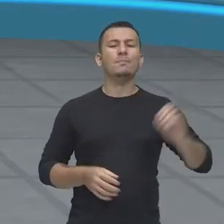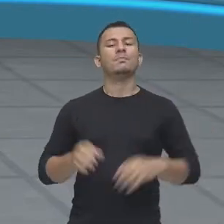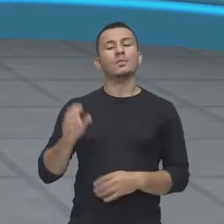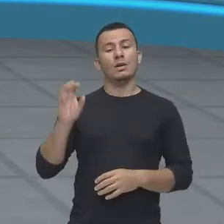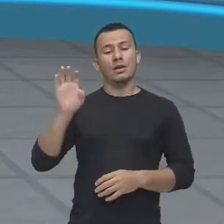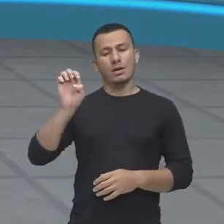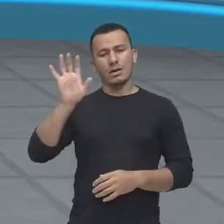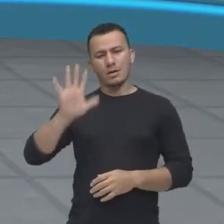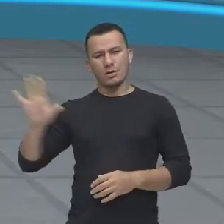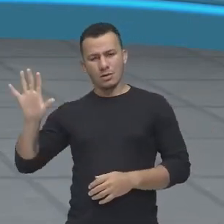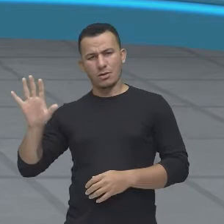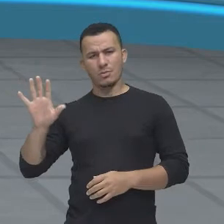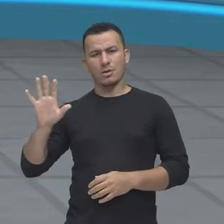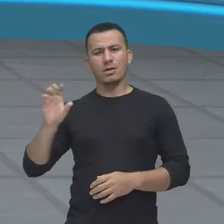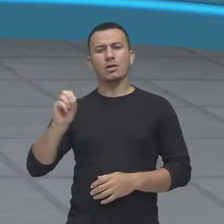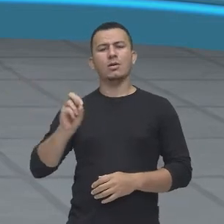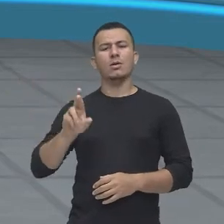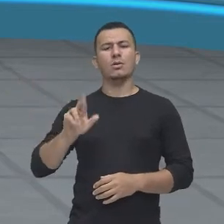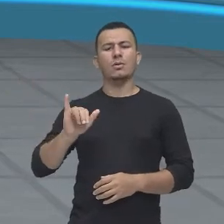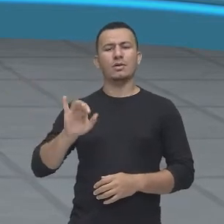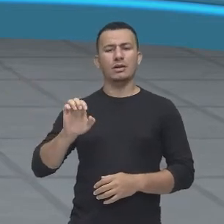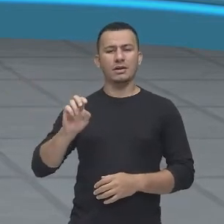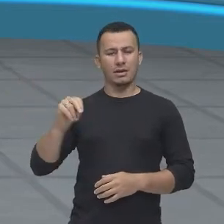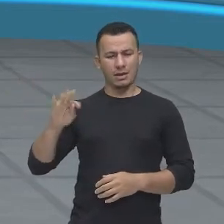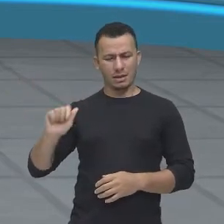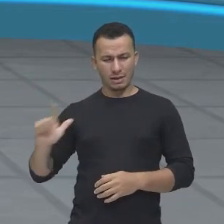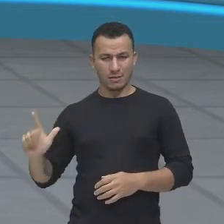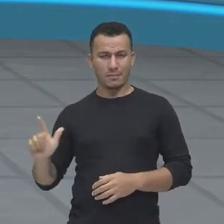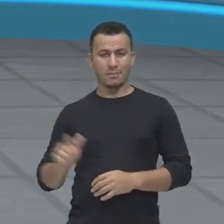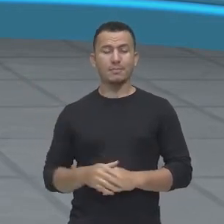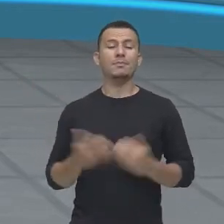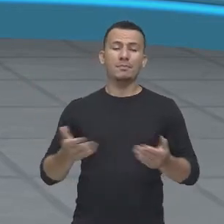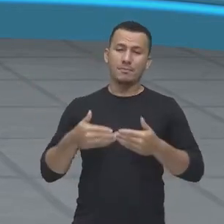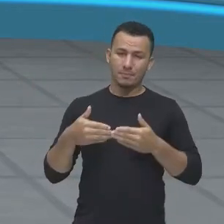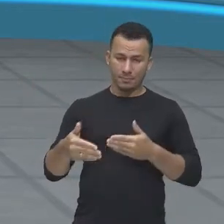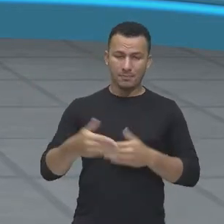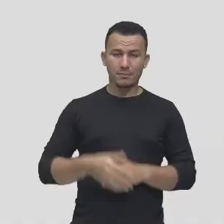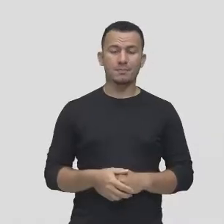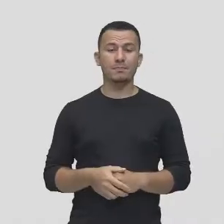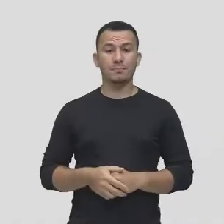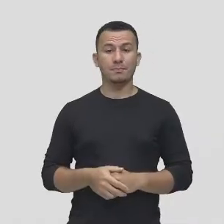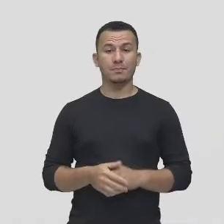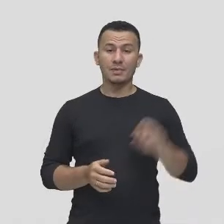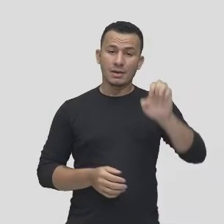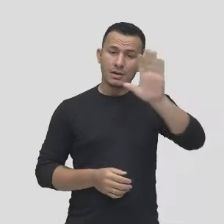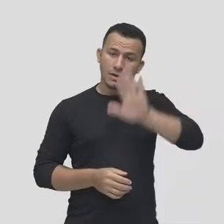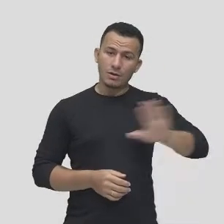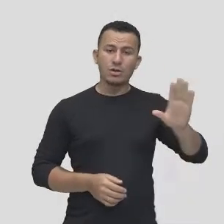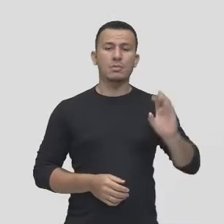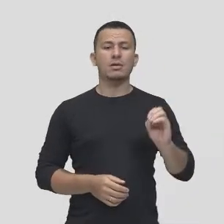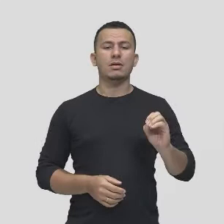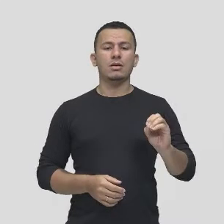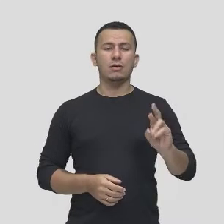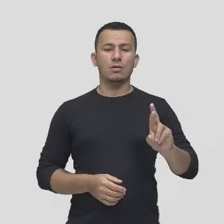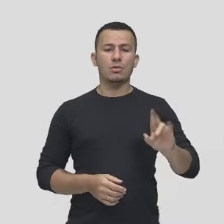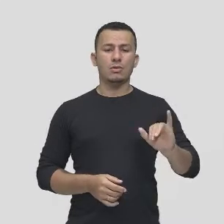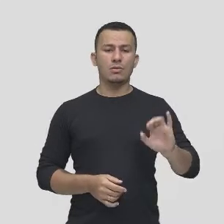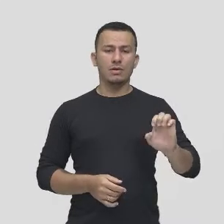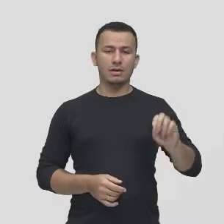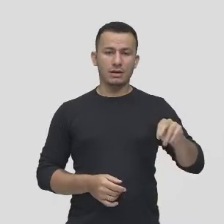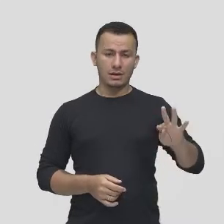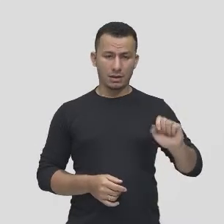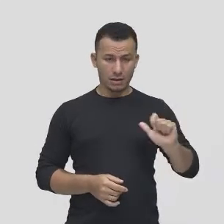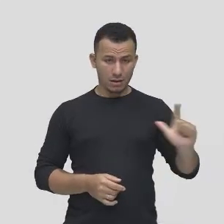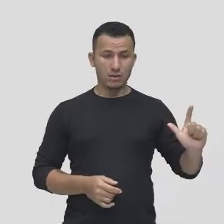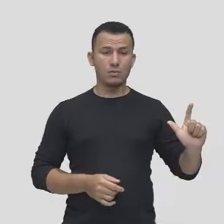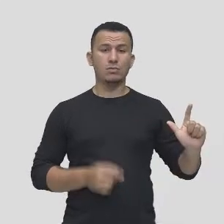ver nessa aula, ok? Vamos começar então, pessoal. A Europa Oriental, nessa divisão que a gente está verificando